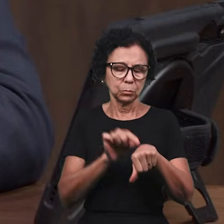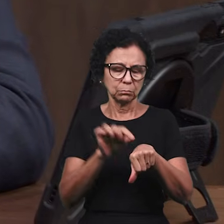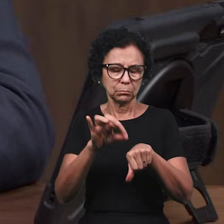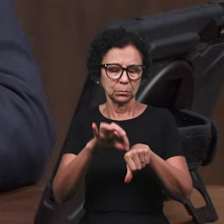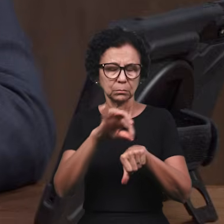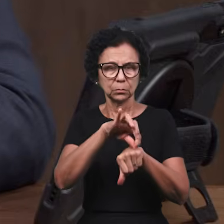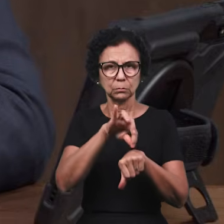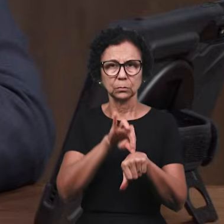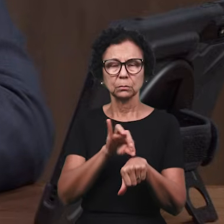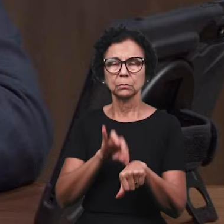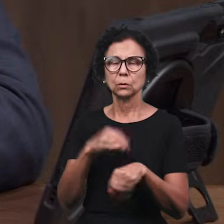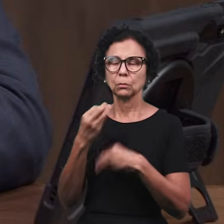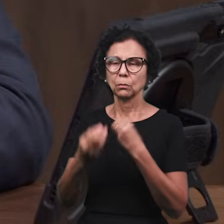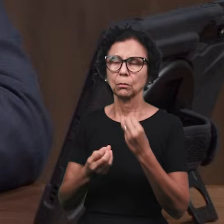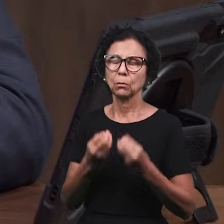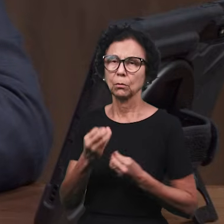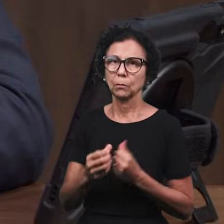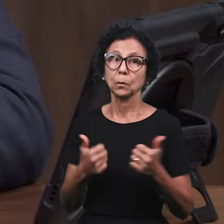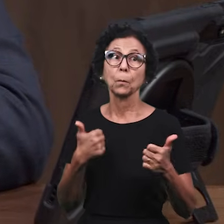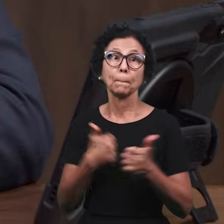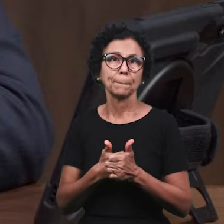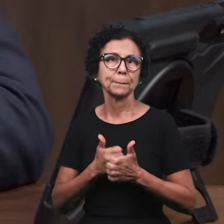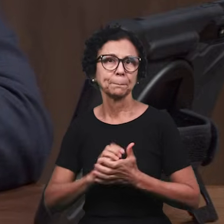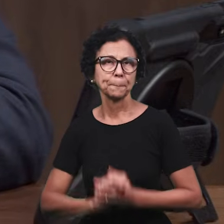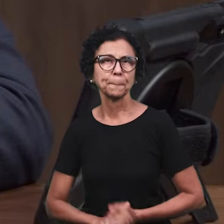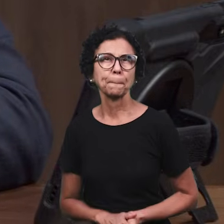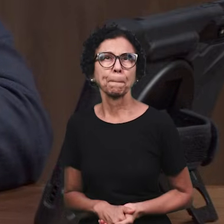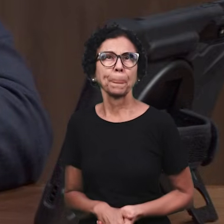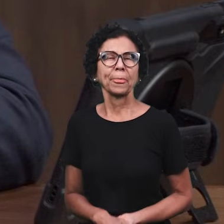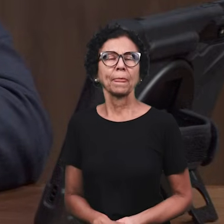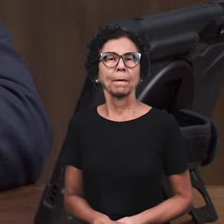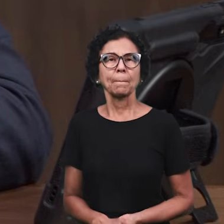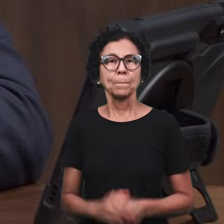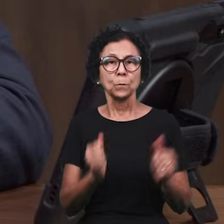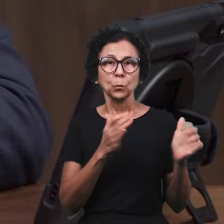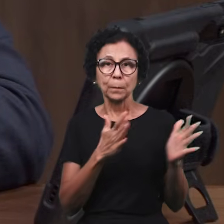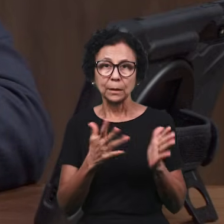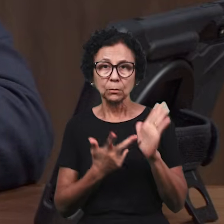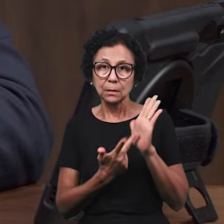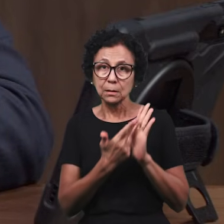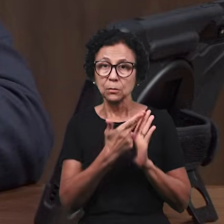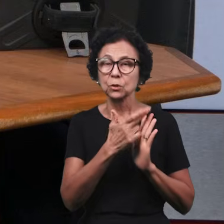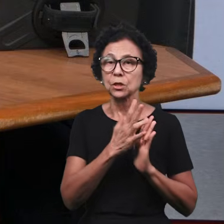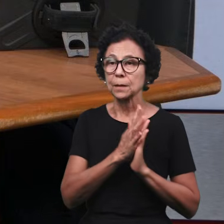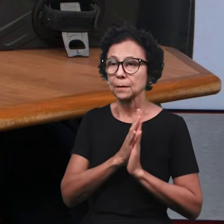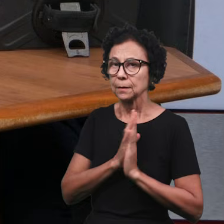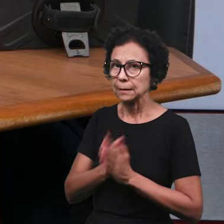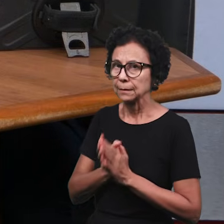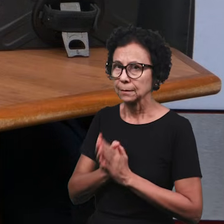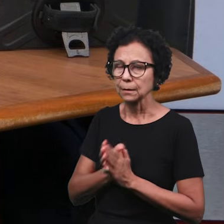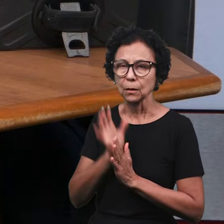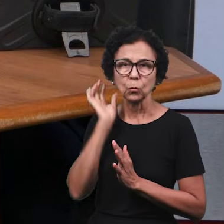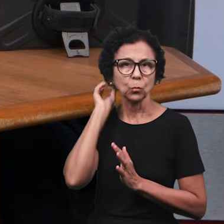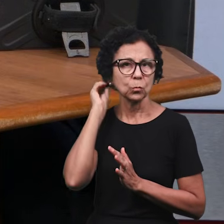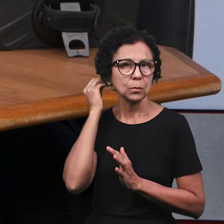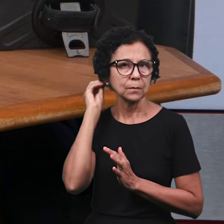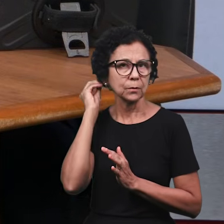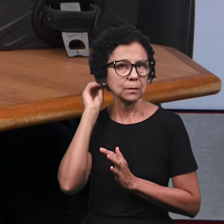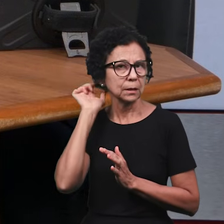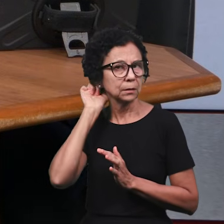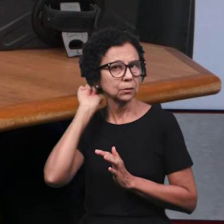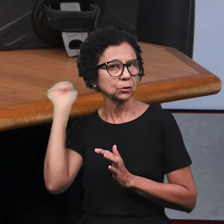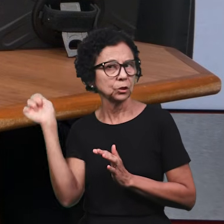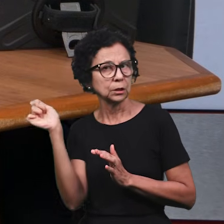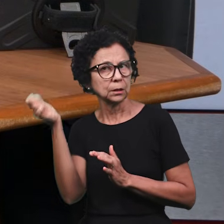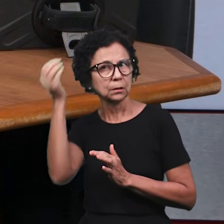recuperação, né? O acompanhamento depois da cirurgia. Ótimo. Olha, o transplante capilar é exatamente o que a